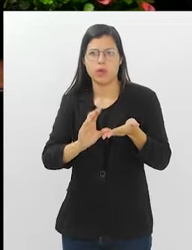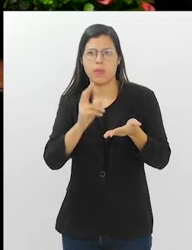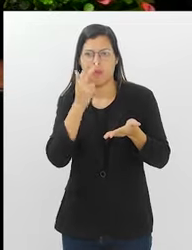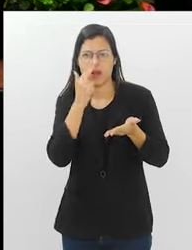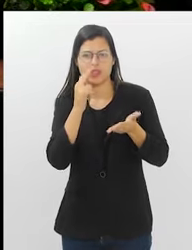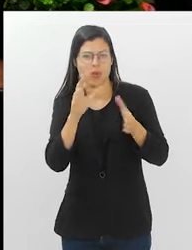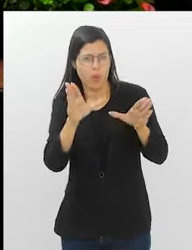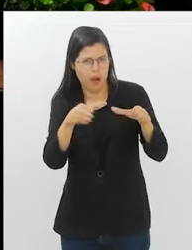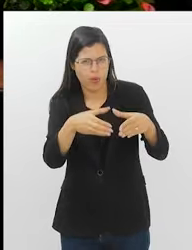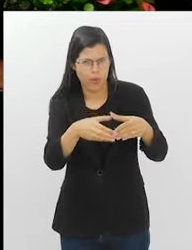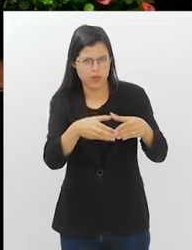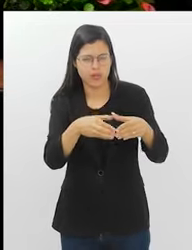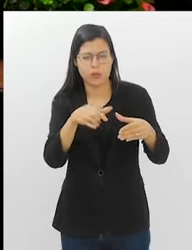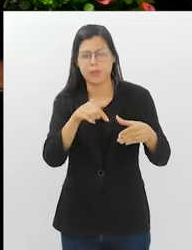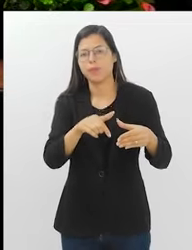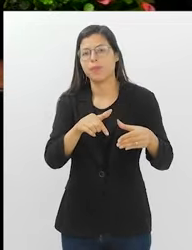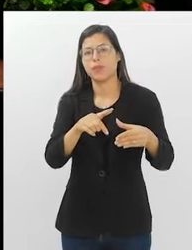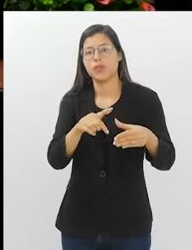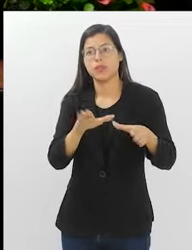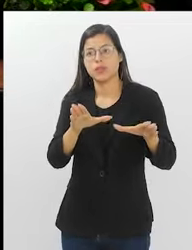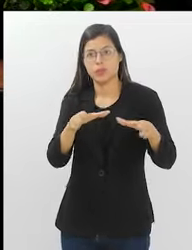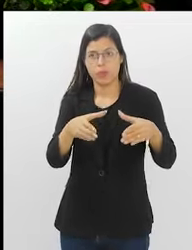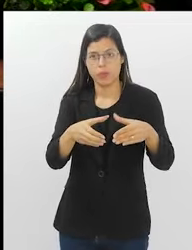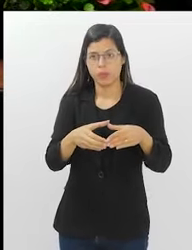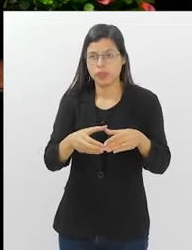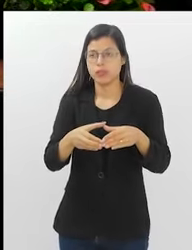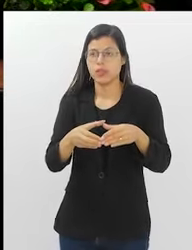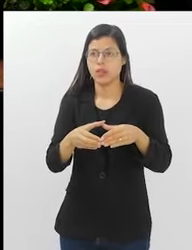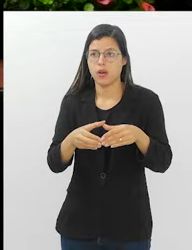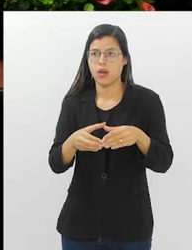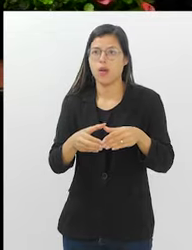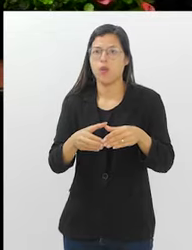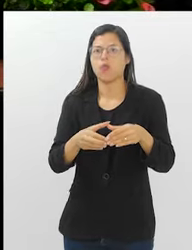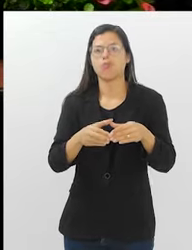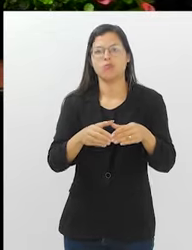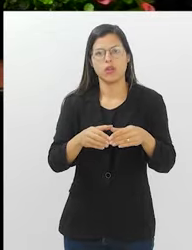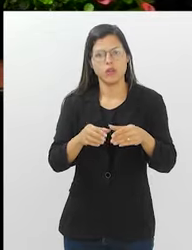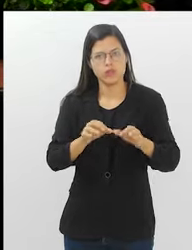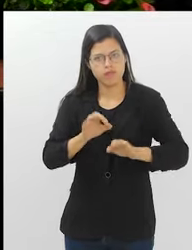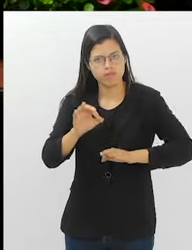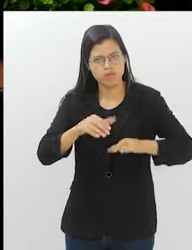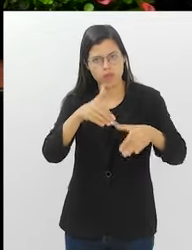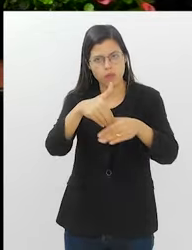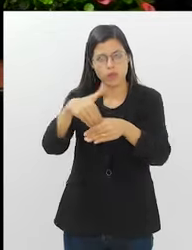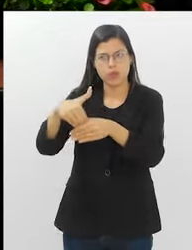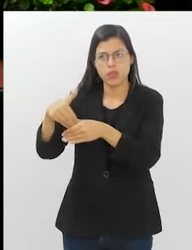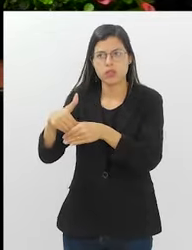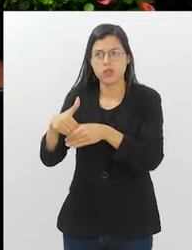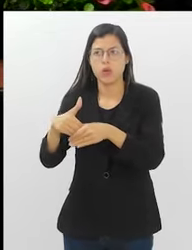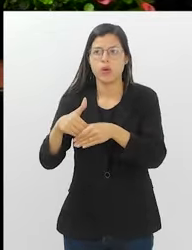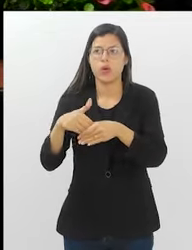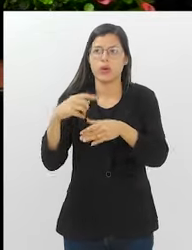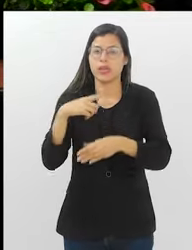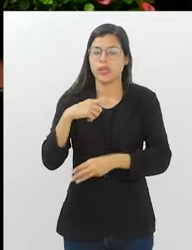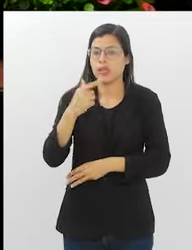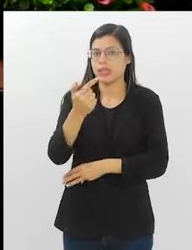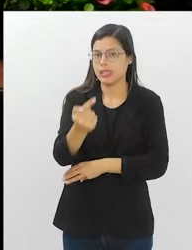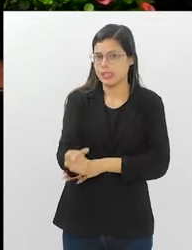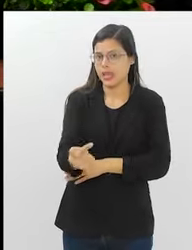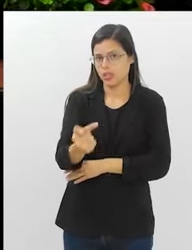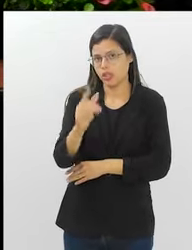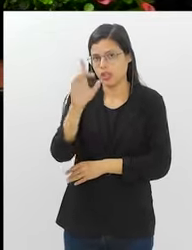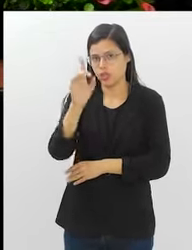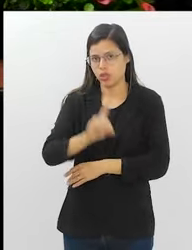uma comissão, e dessa comissão, essa comissão vira um colégio eleitoral, e dali saem 7